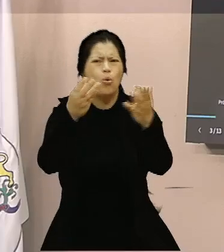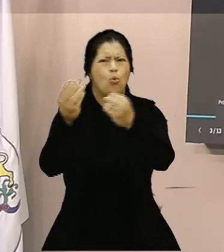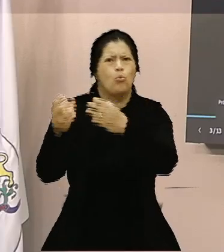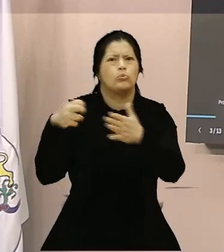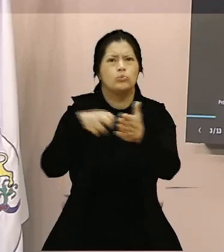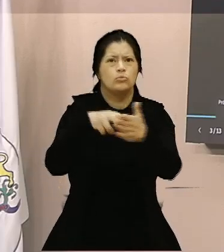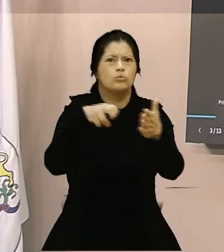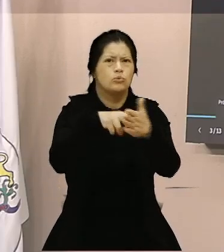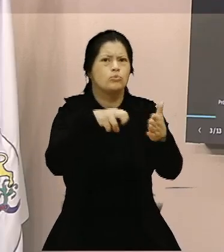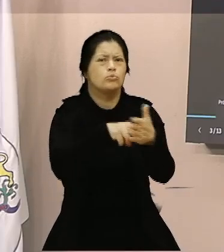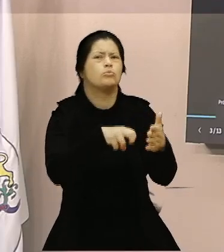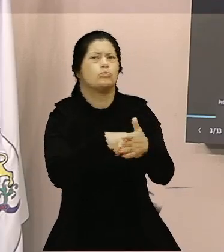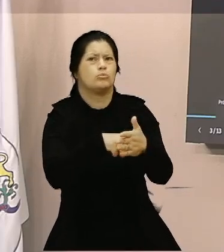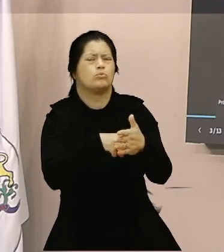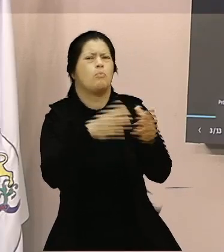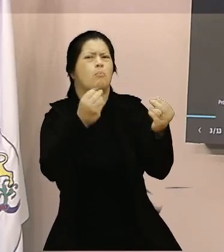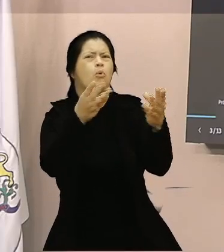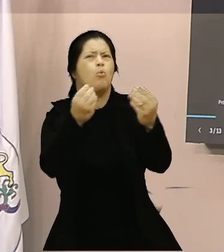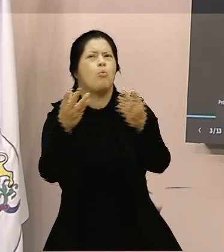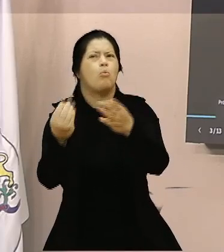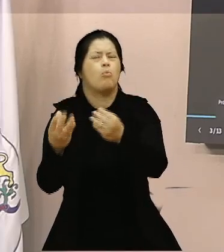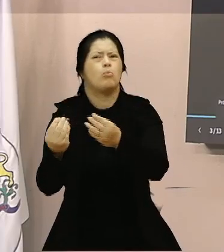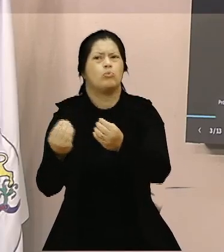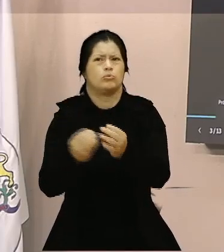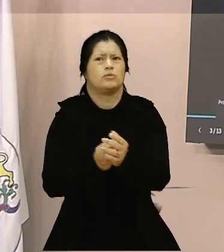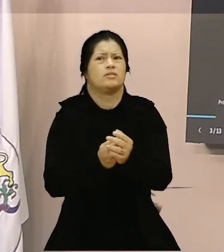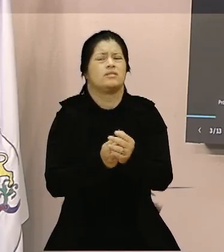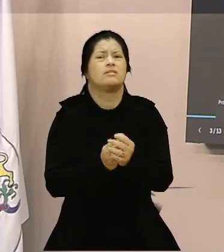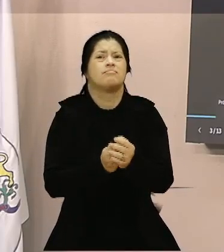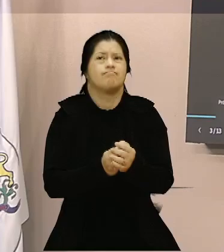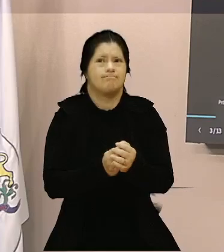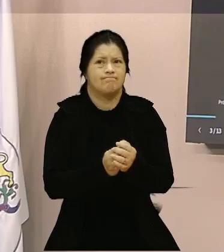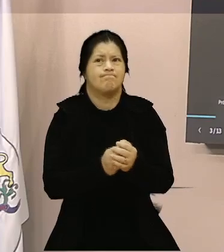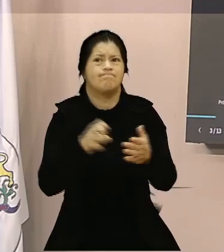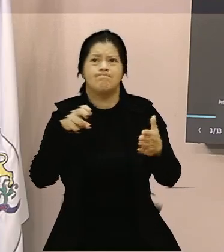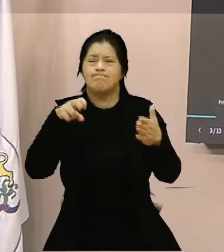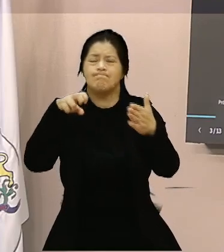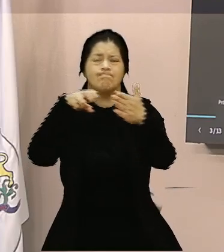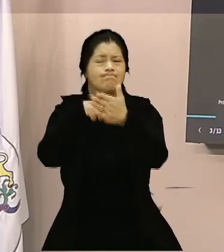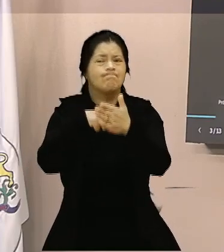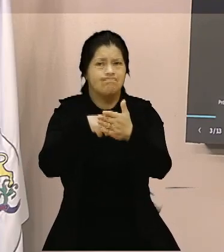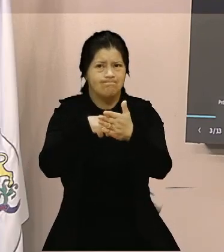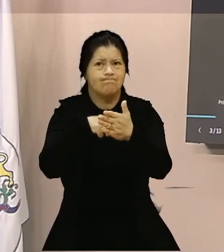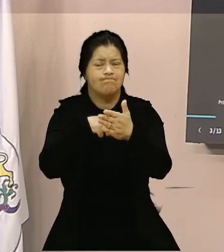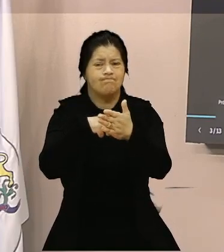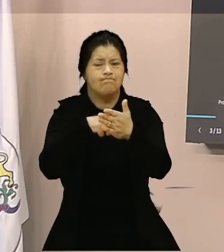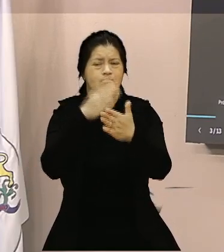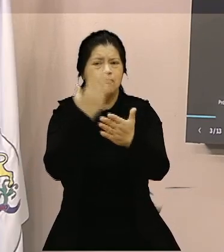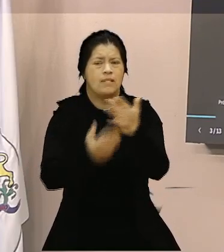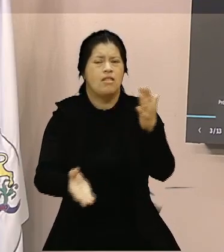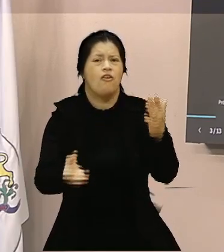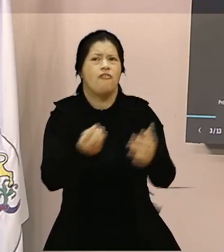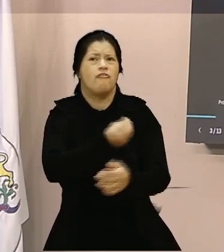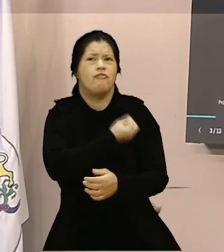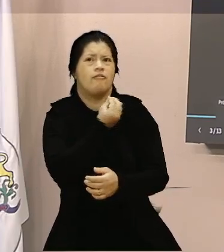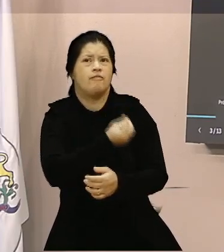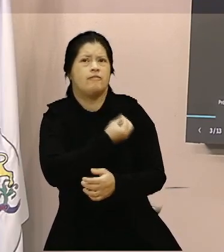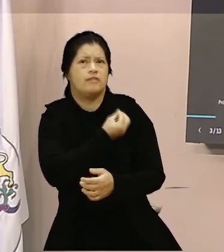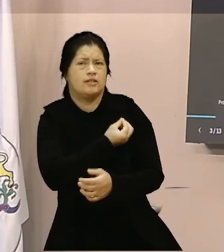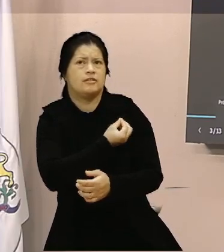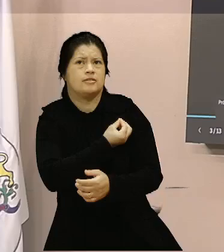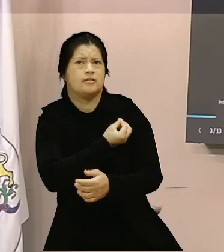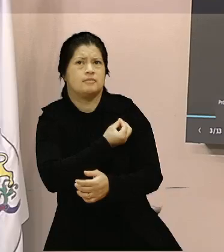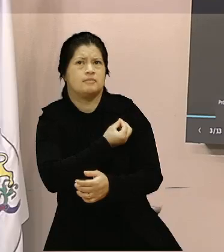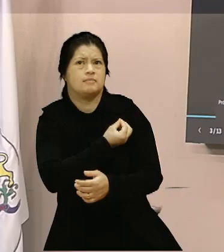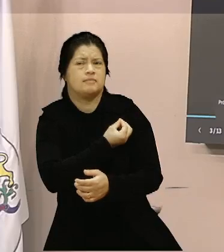acidentes, já foram muitas mesmo, acidente que aconteceu com perda de vida ali também. As conexão